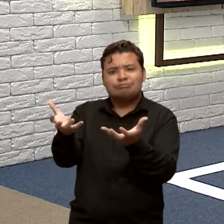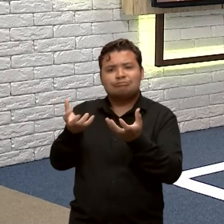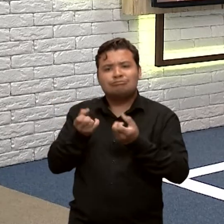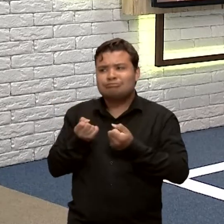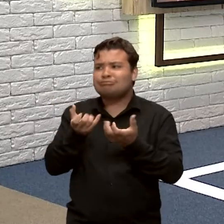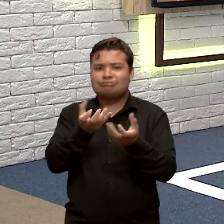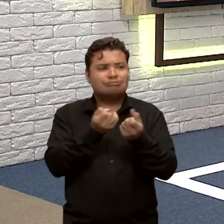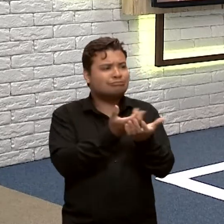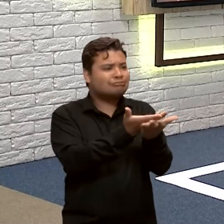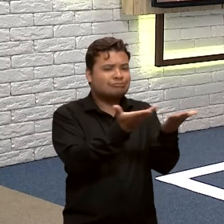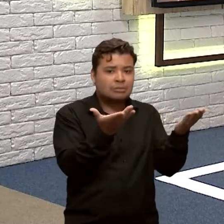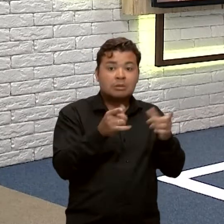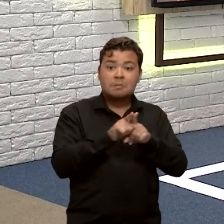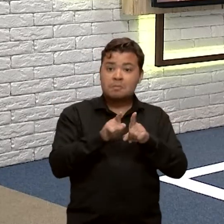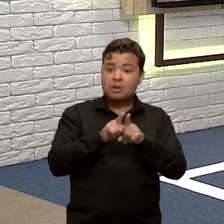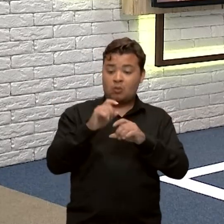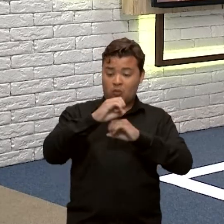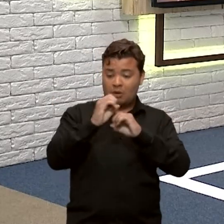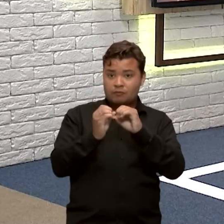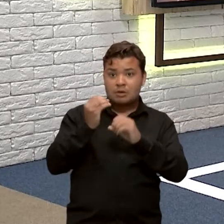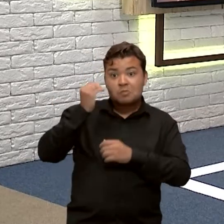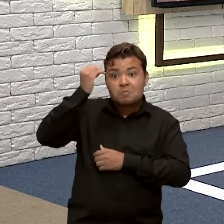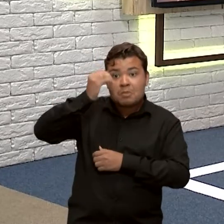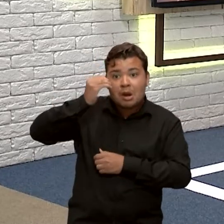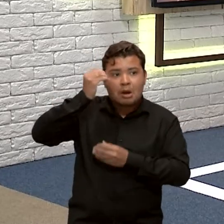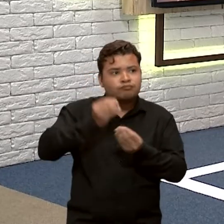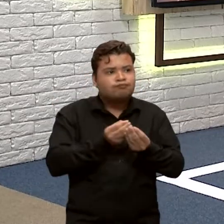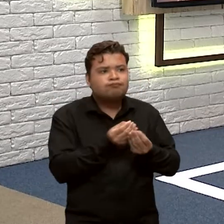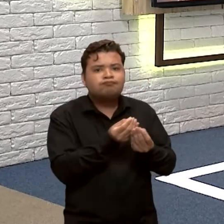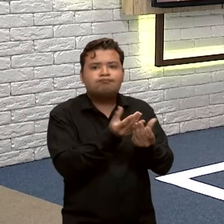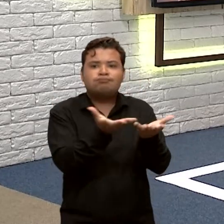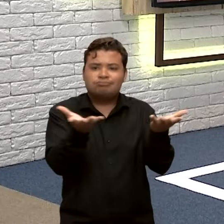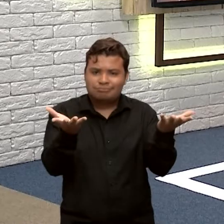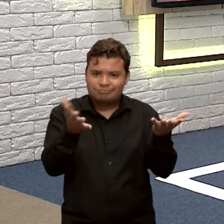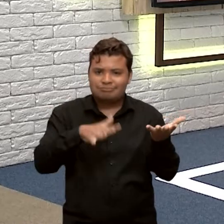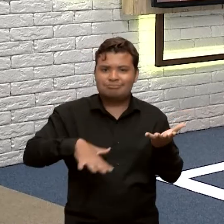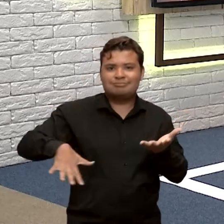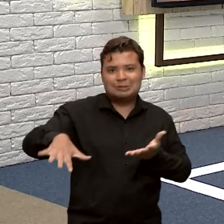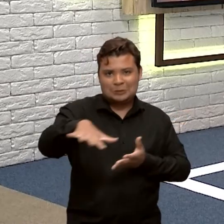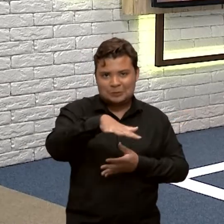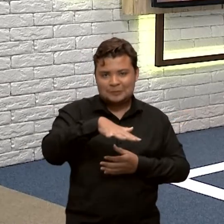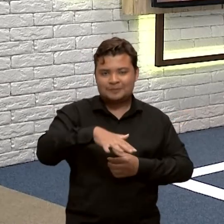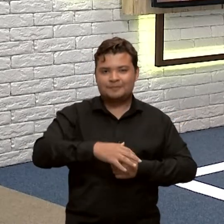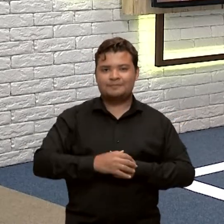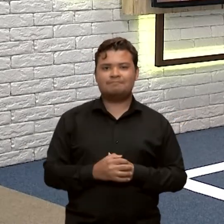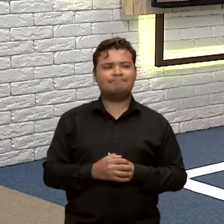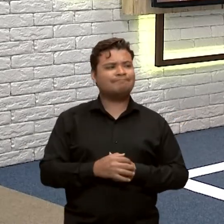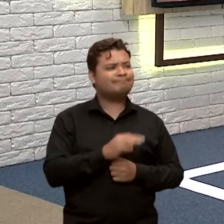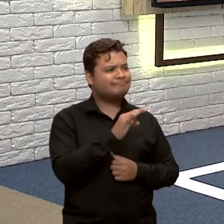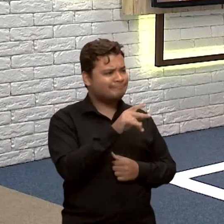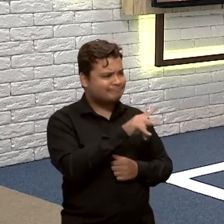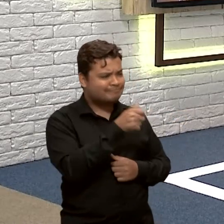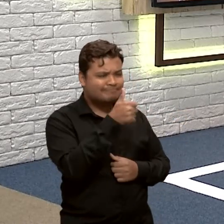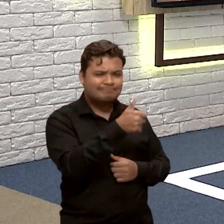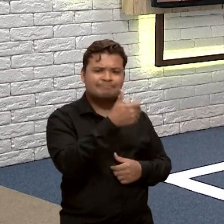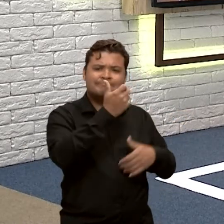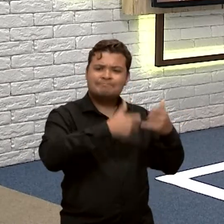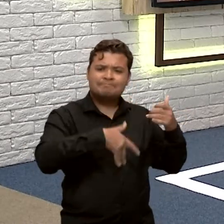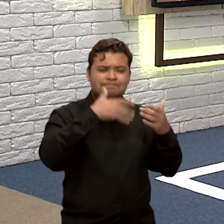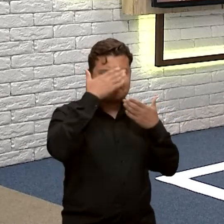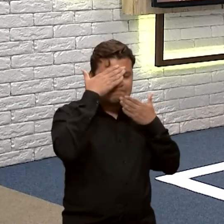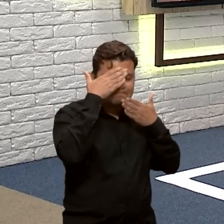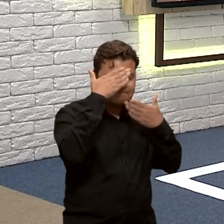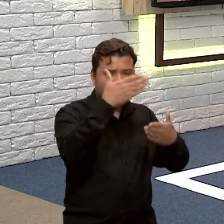sua vivência, da sua experiência e agregar culturalmente a essas pessoas. Tá certo, professor. Muito obrigada pela sua presença aqui com